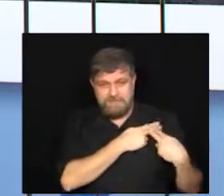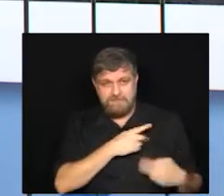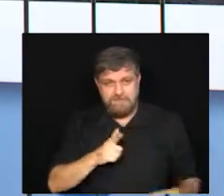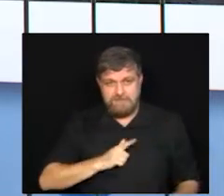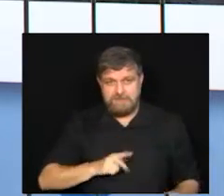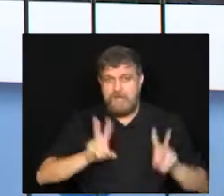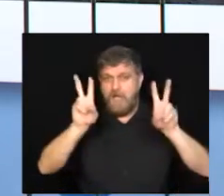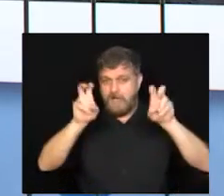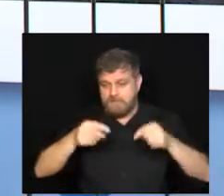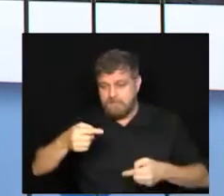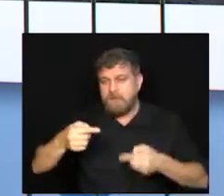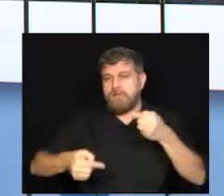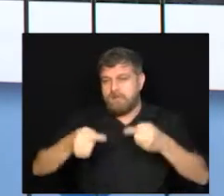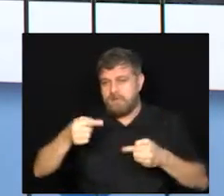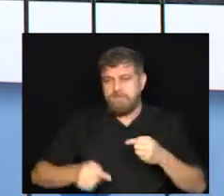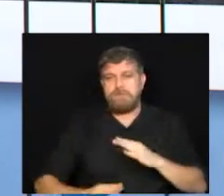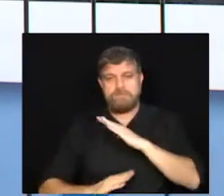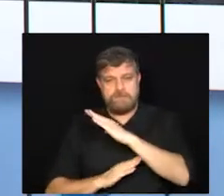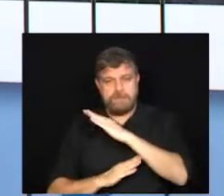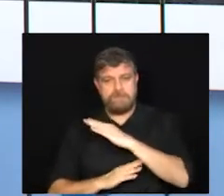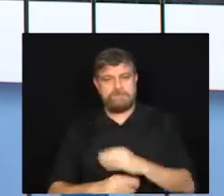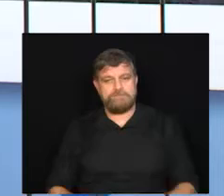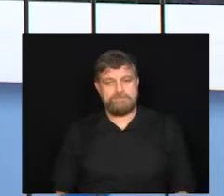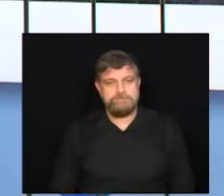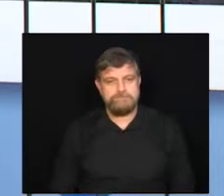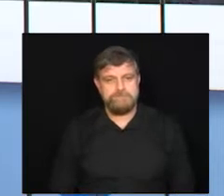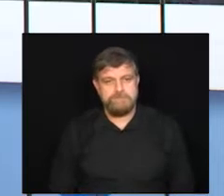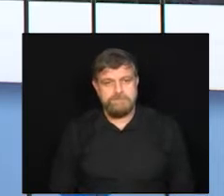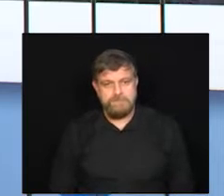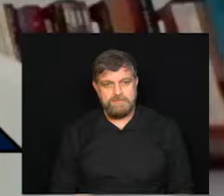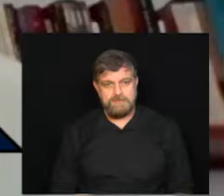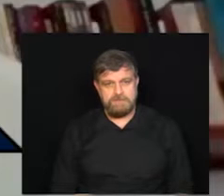este tema aqui para o Legislativo.